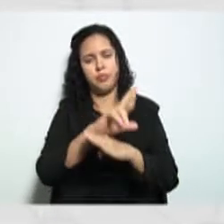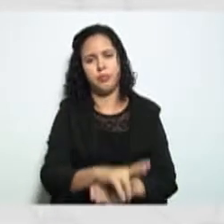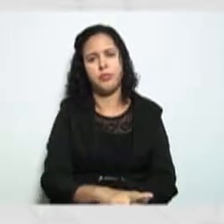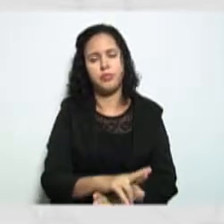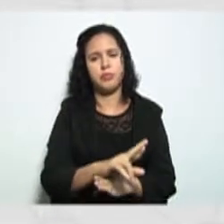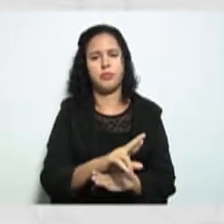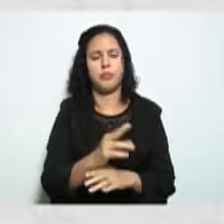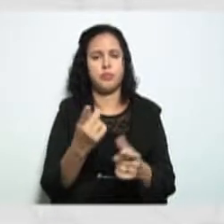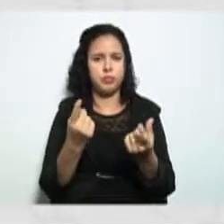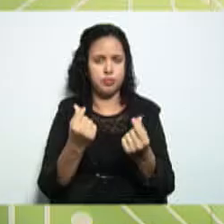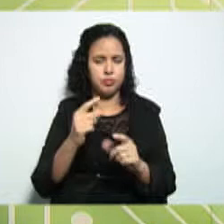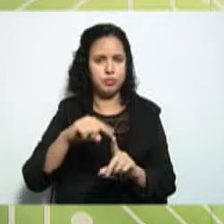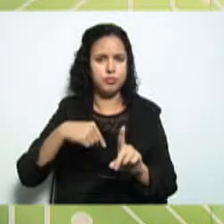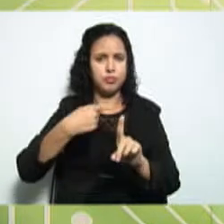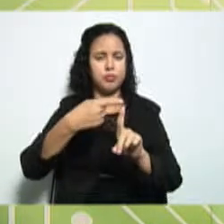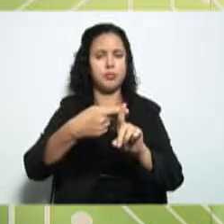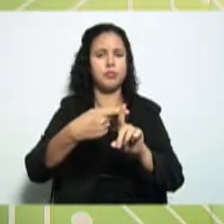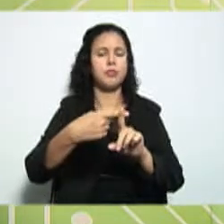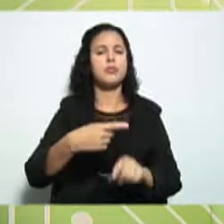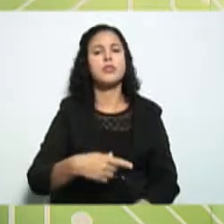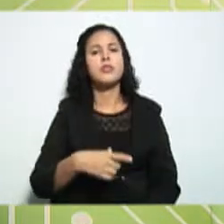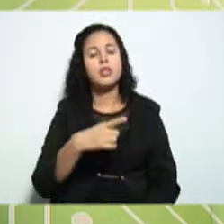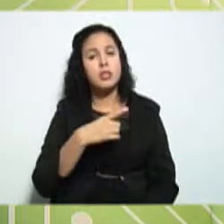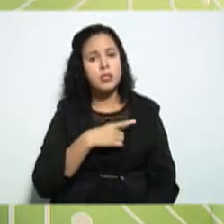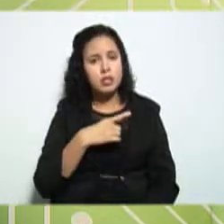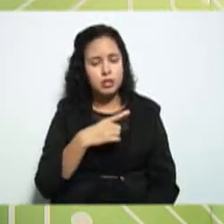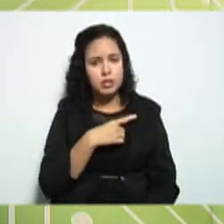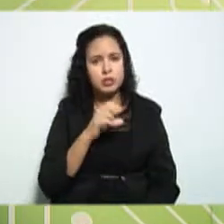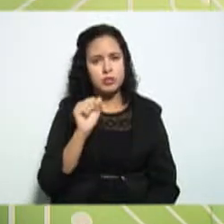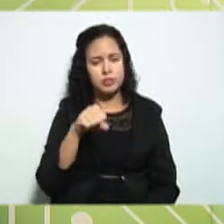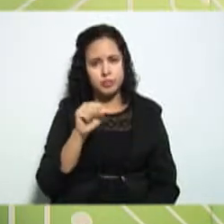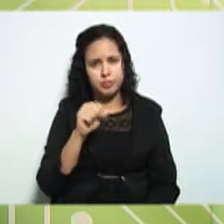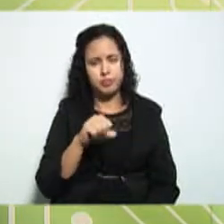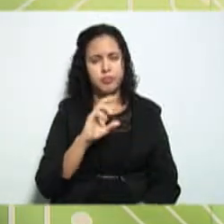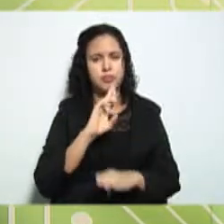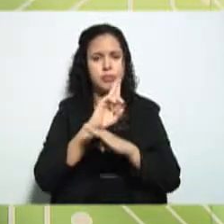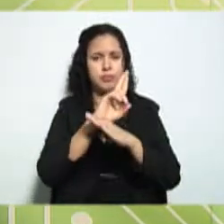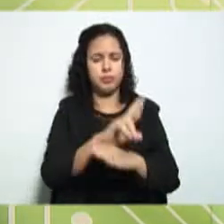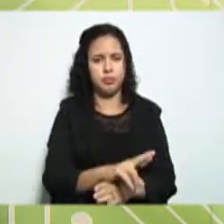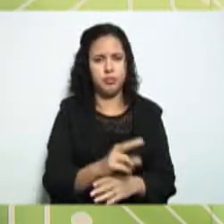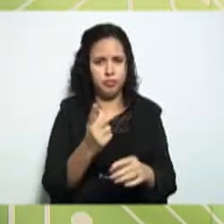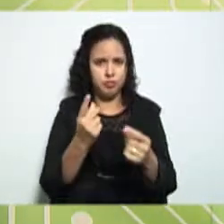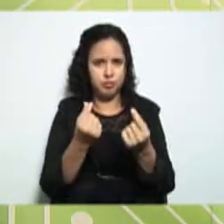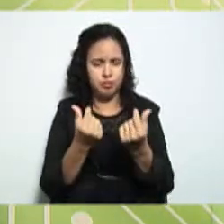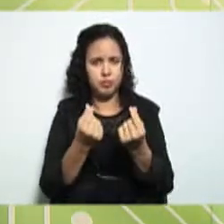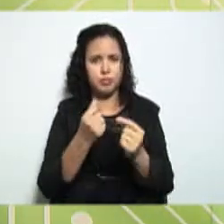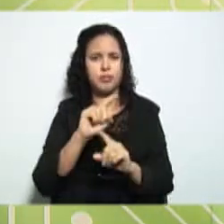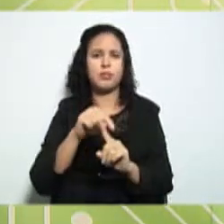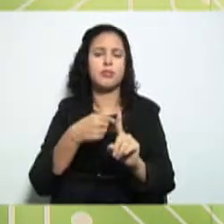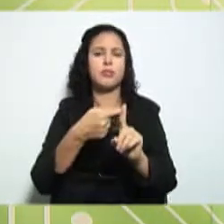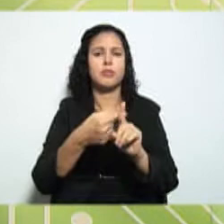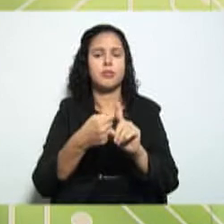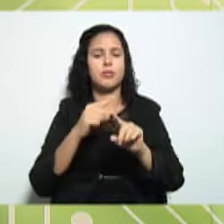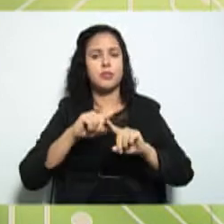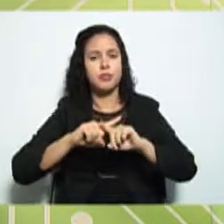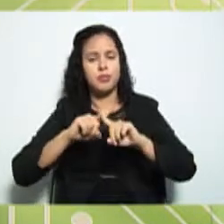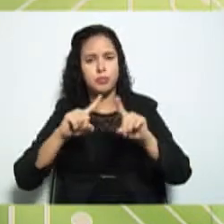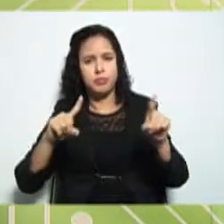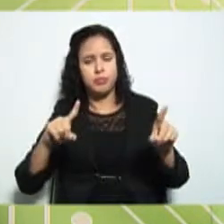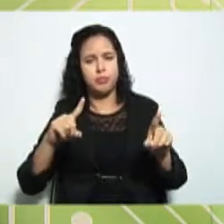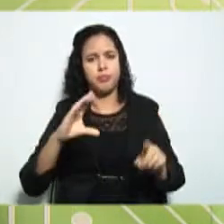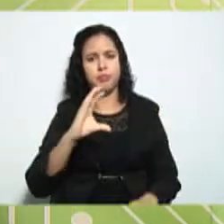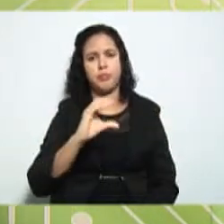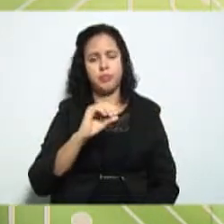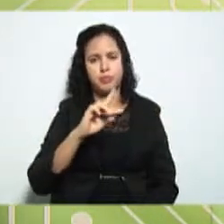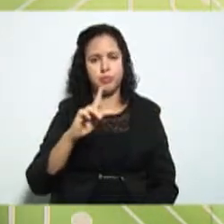aula, a gente viu que existe sim a possibilidade de haver um resultado financeiro positivo. No entanto, a cooperativa é sem